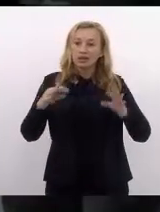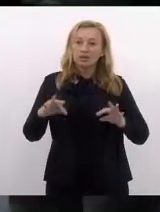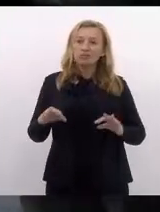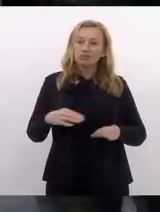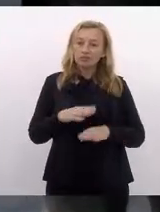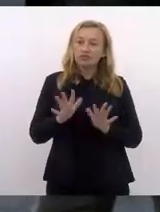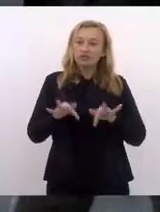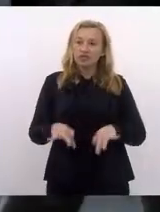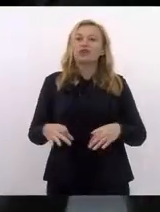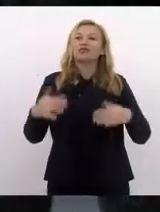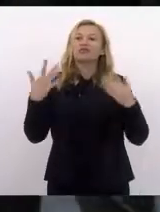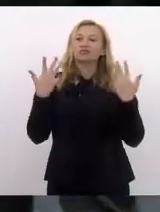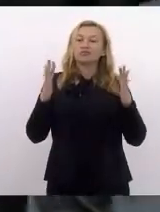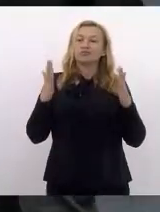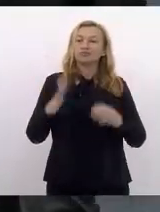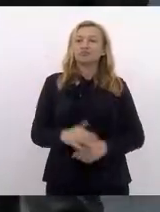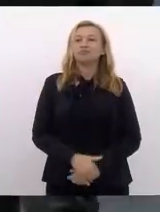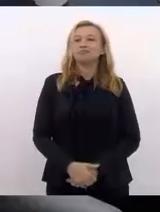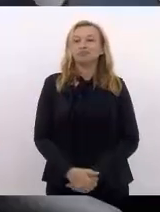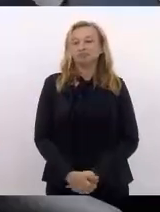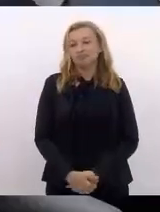definitivo valeu